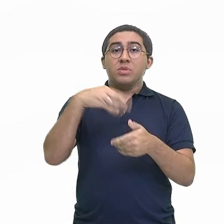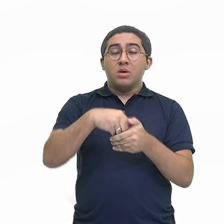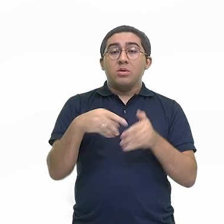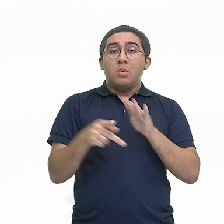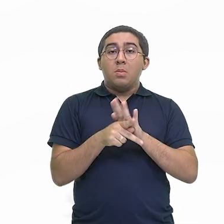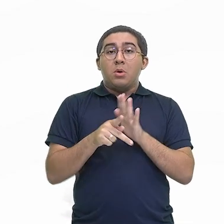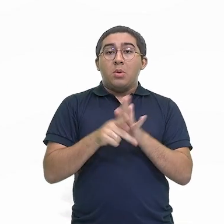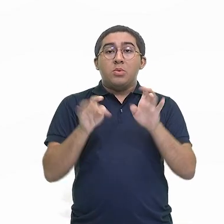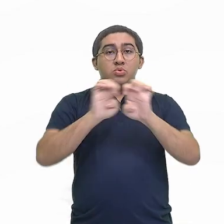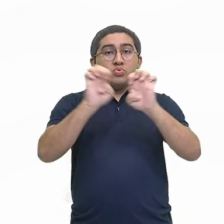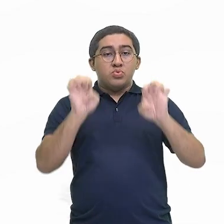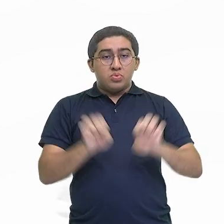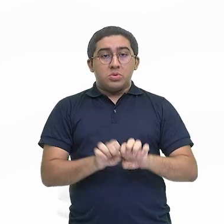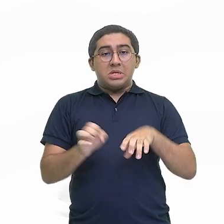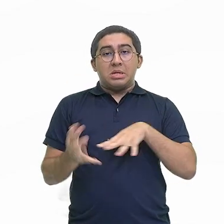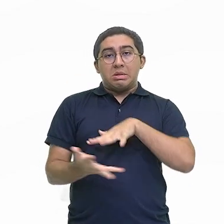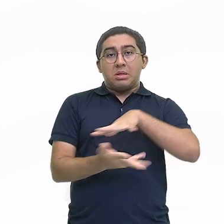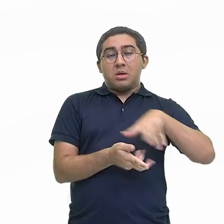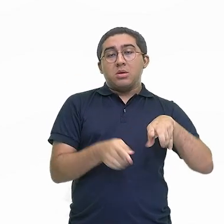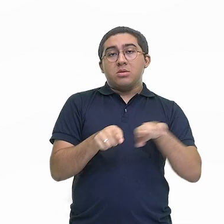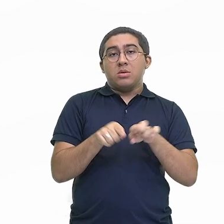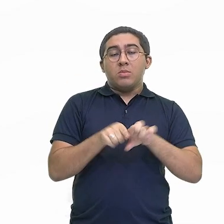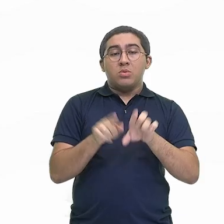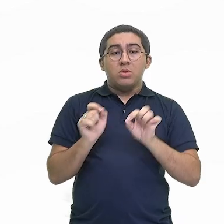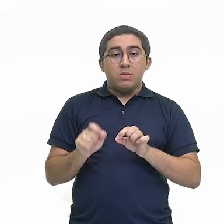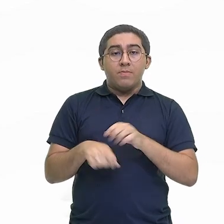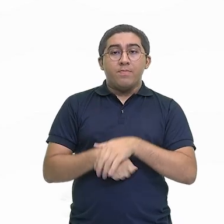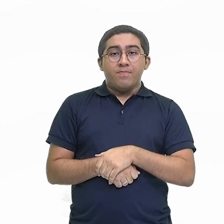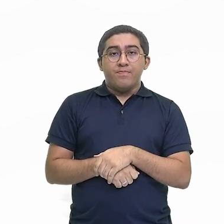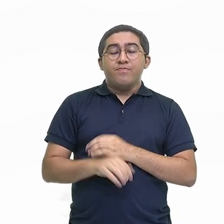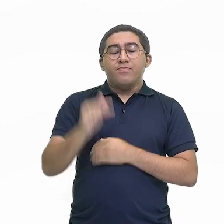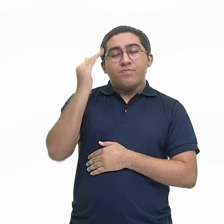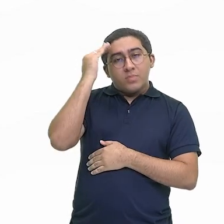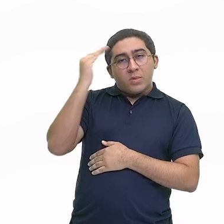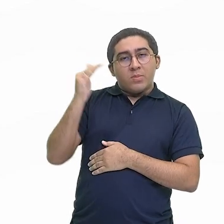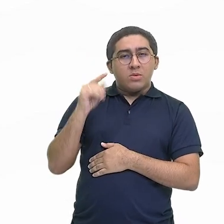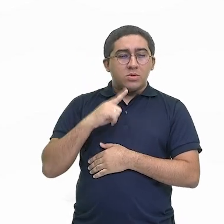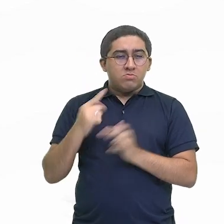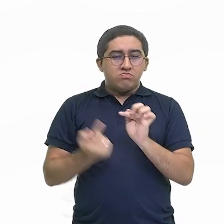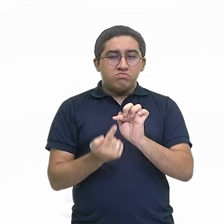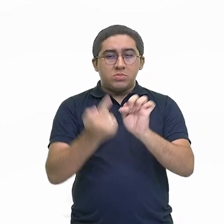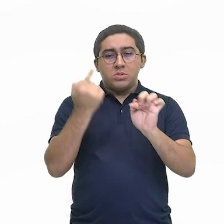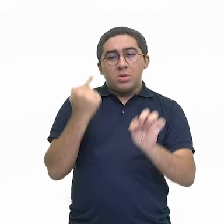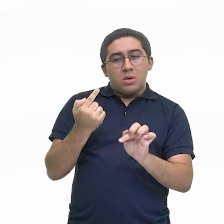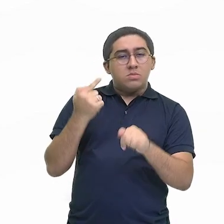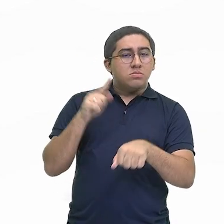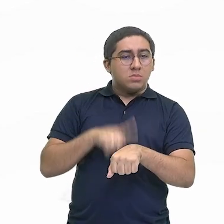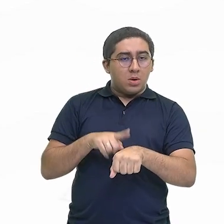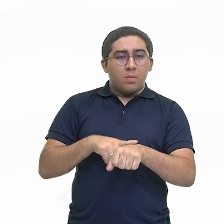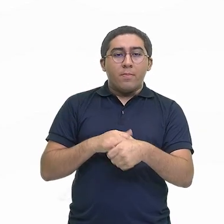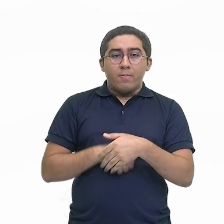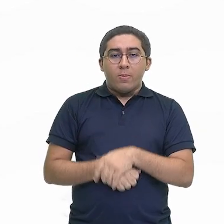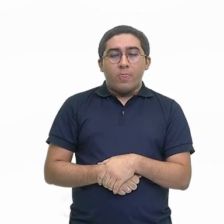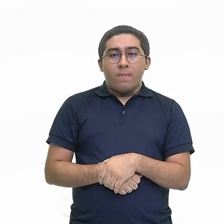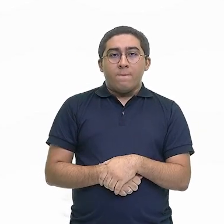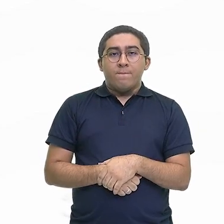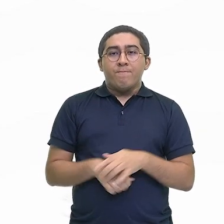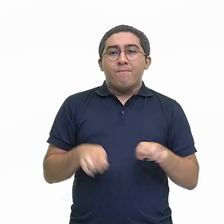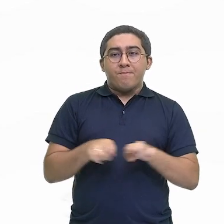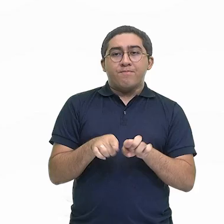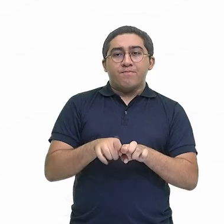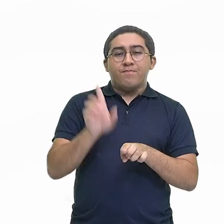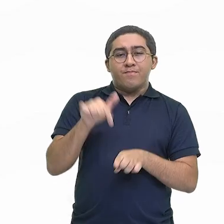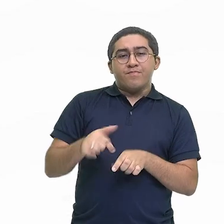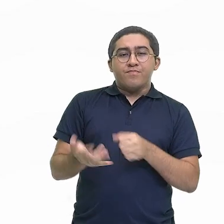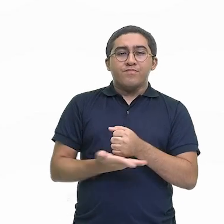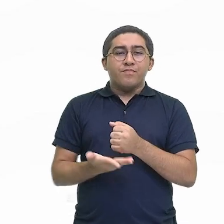terrestre, e que estão presentes ali de maneira muito intensa ao longo do tempo ali, e são compostas basicamente